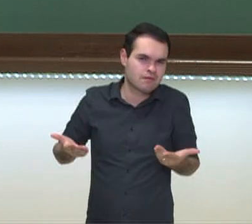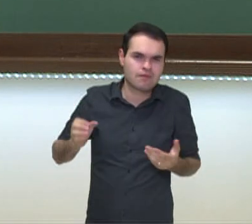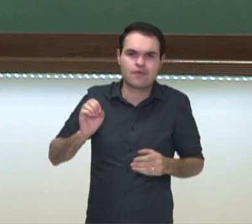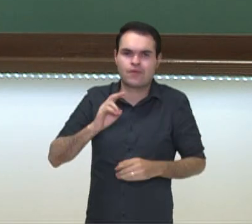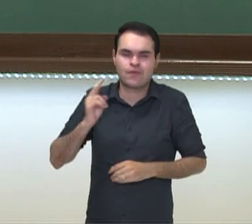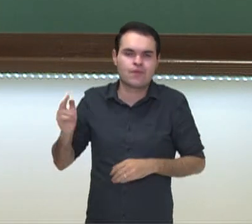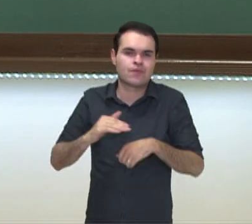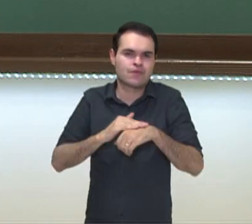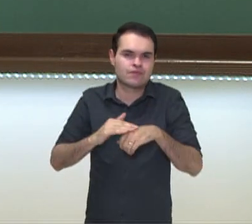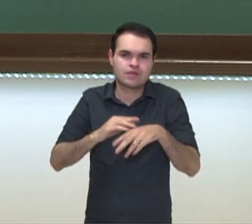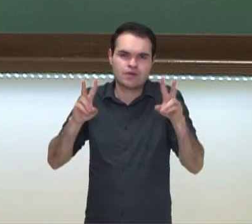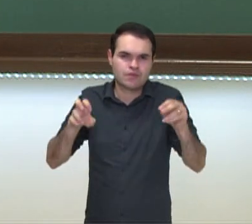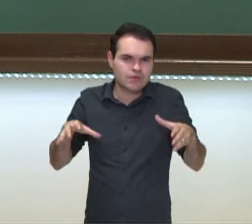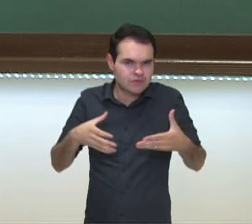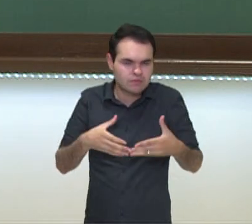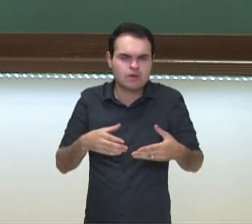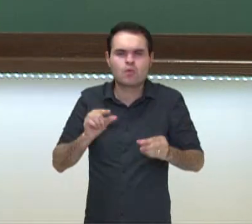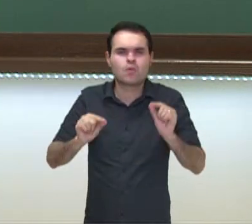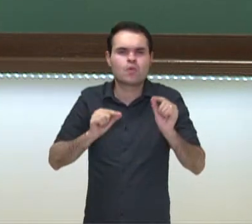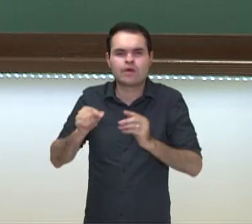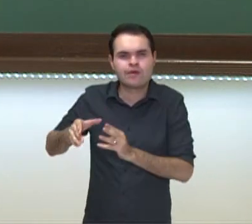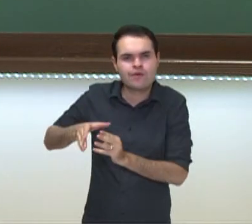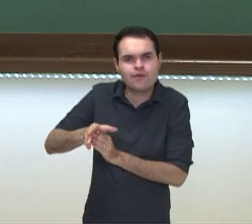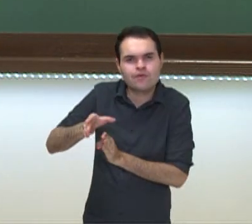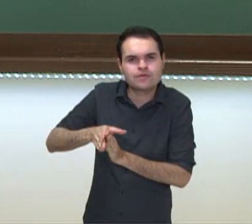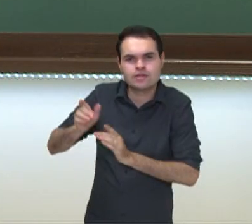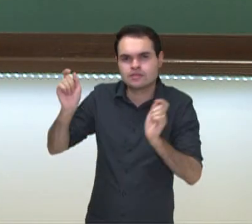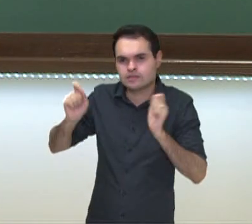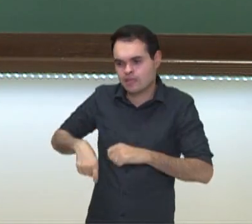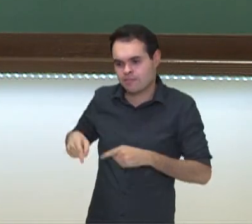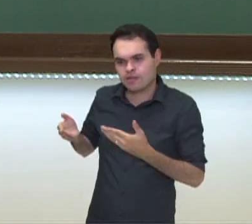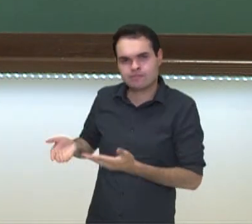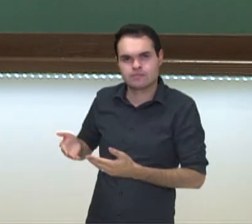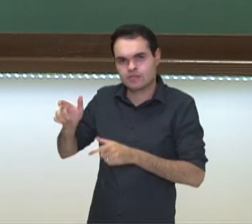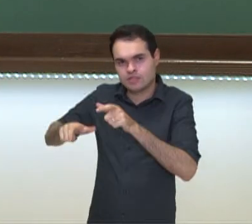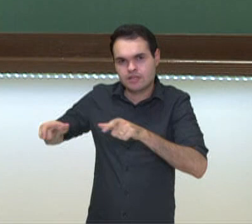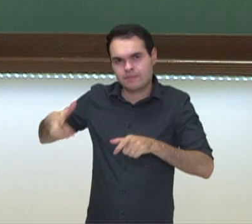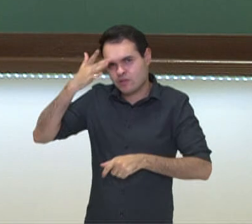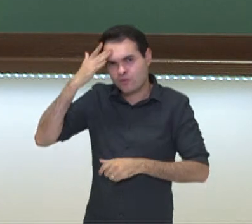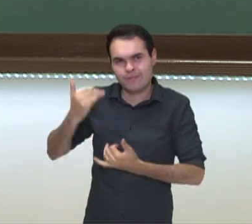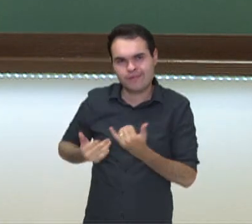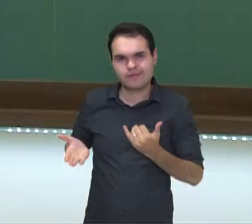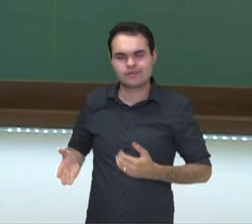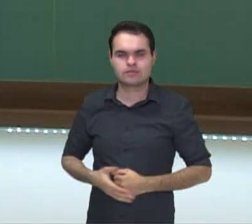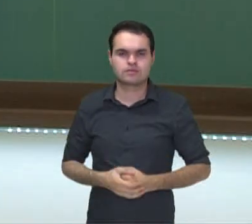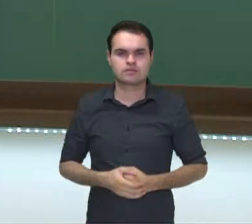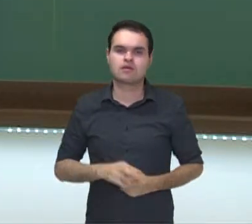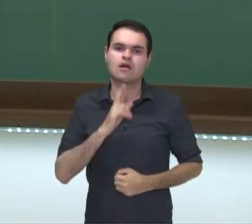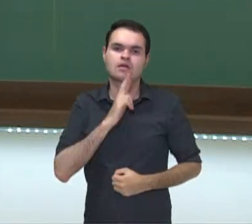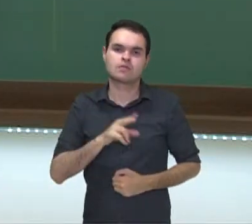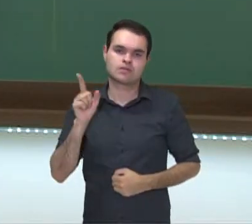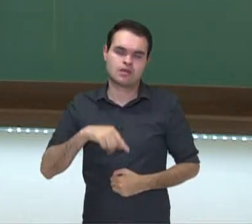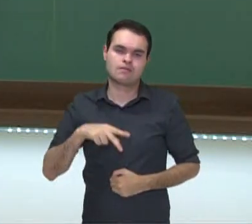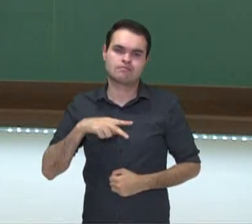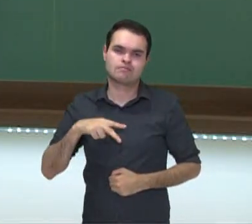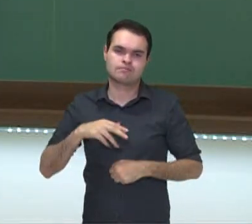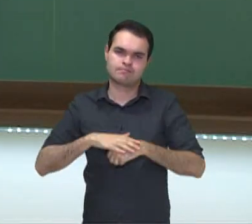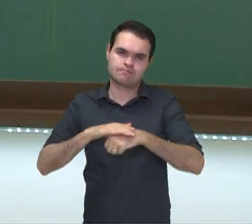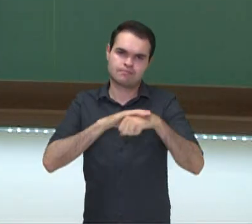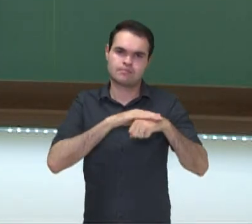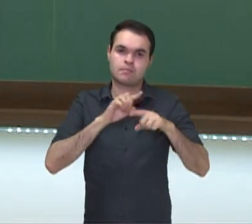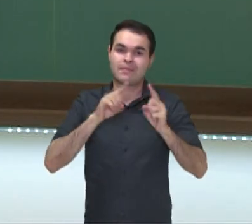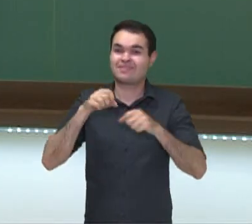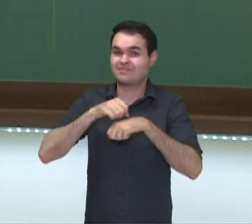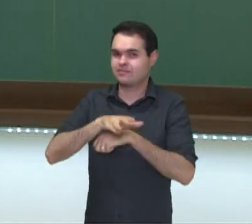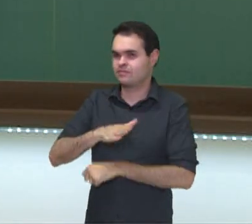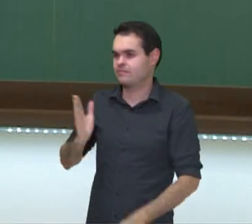com a turma. Então, que conselhos que a gente pode dar para essas pessoas? Claro que a resposta é pessoal, mas eu deixo